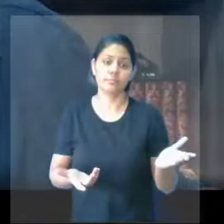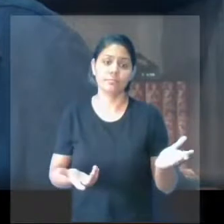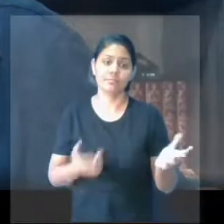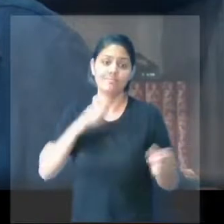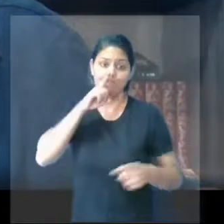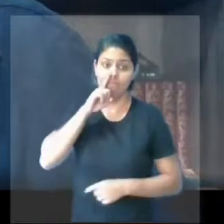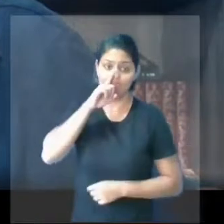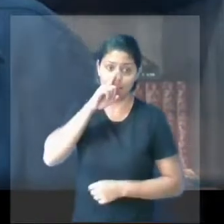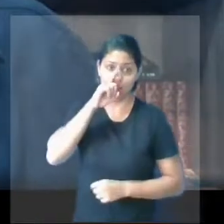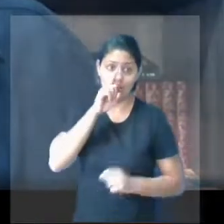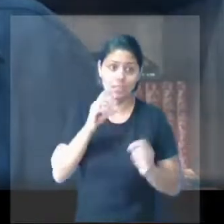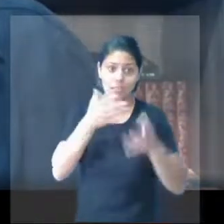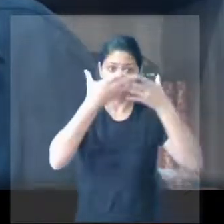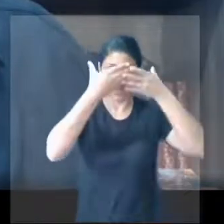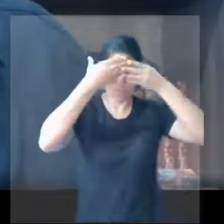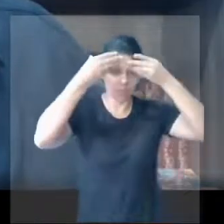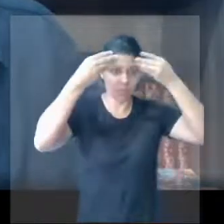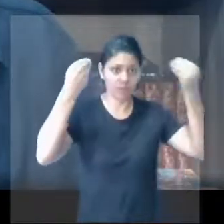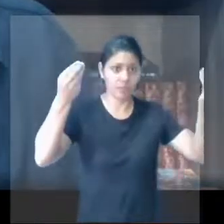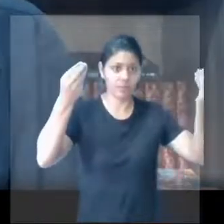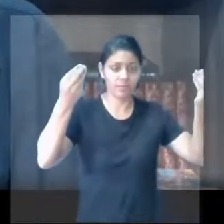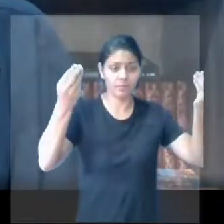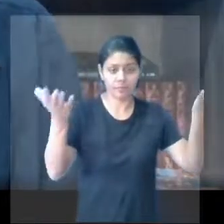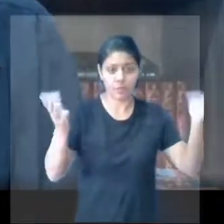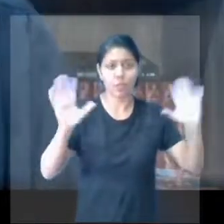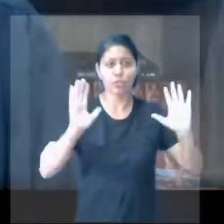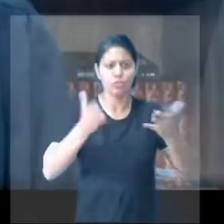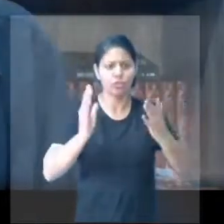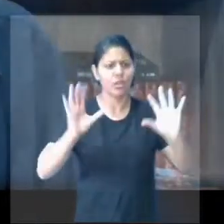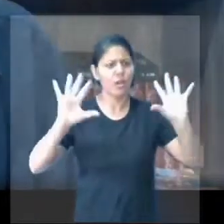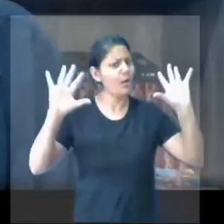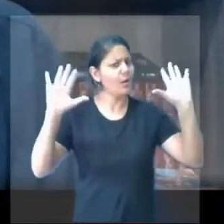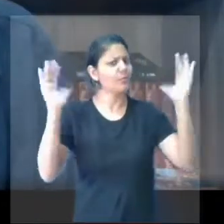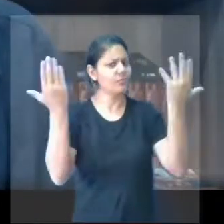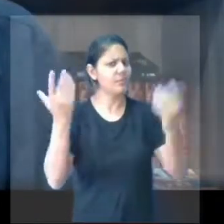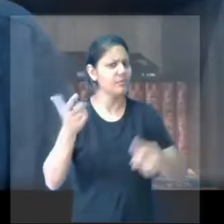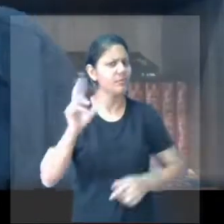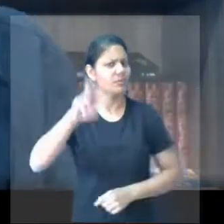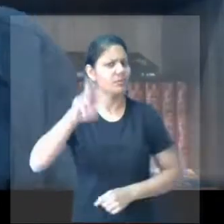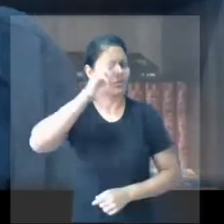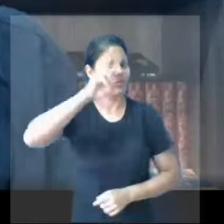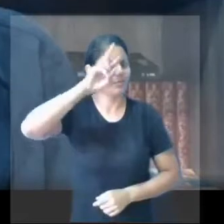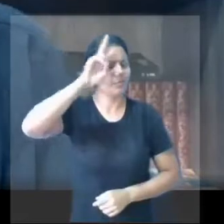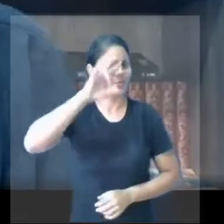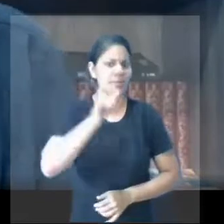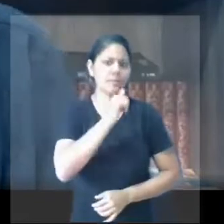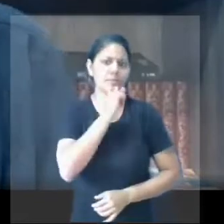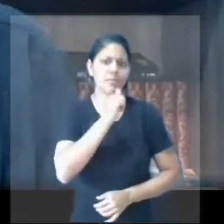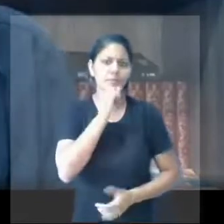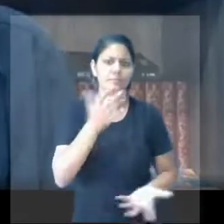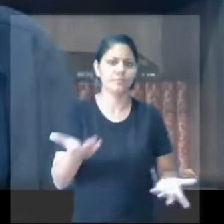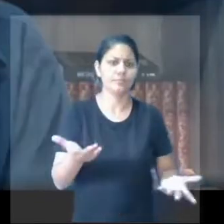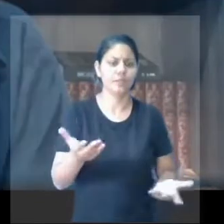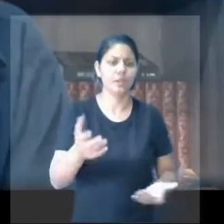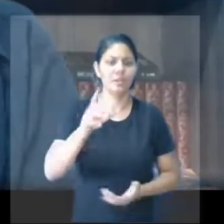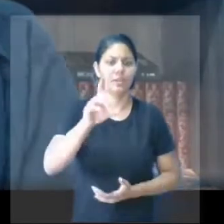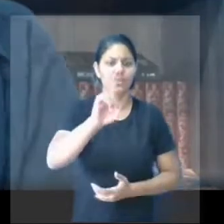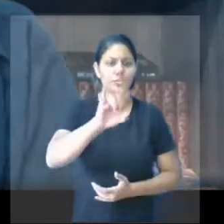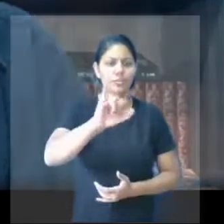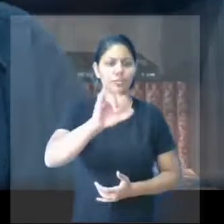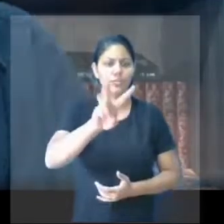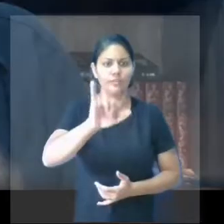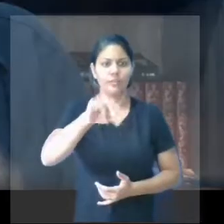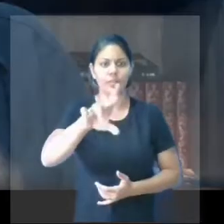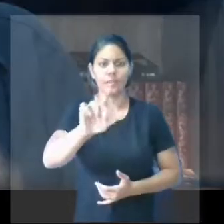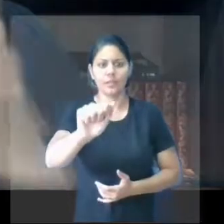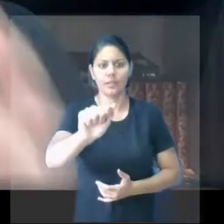tornar um clássico ou deixar de ser um clássico, né? Como já aconteceu na história da humanidade, por exemplo, a obra Divina Comédia, por exemplo, ela